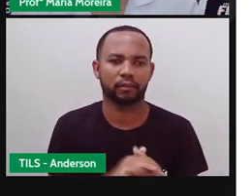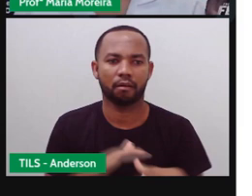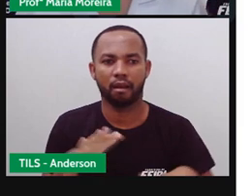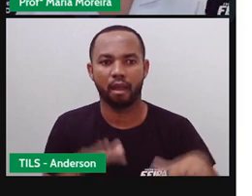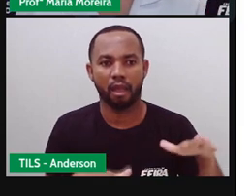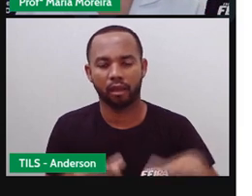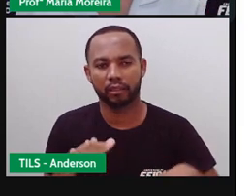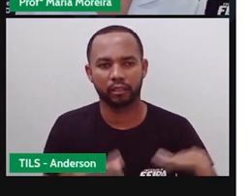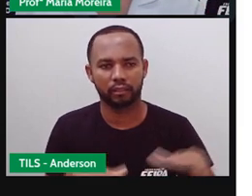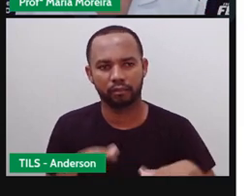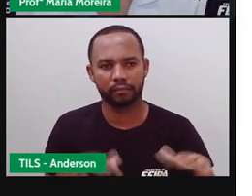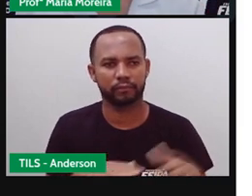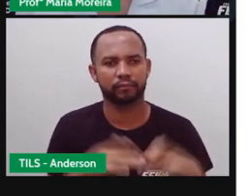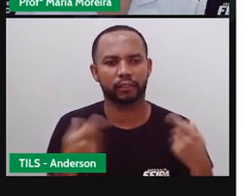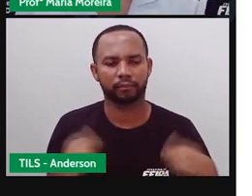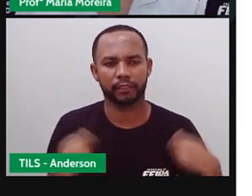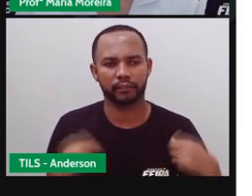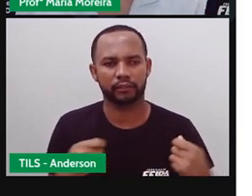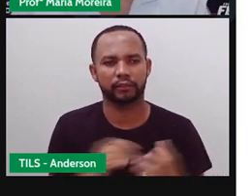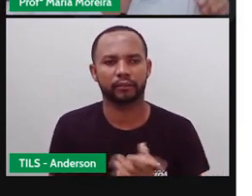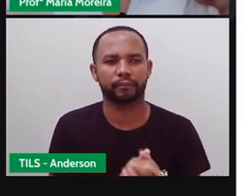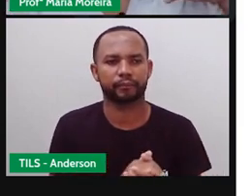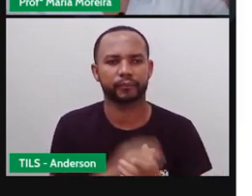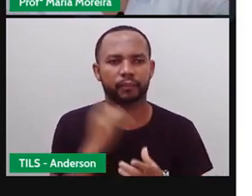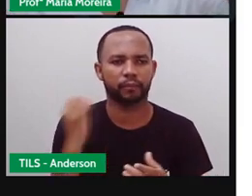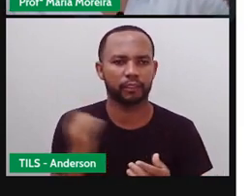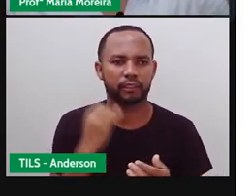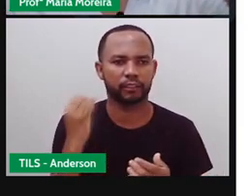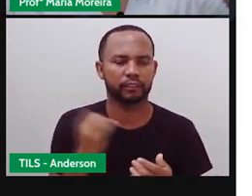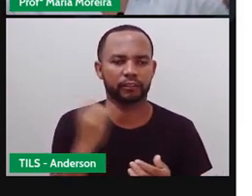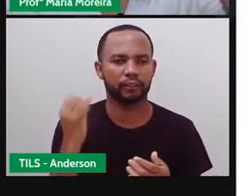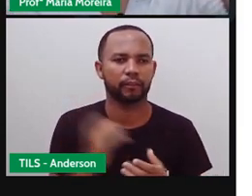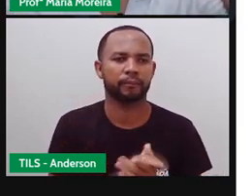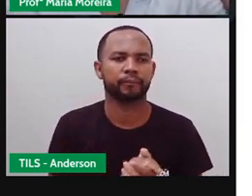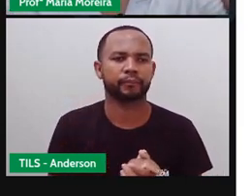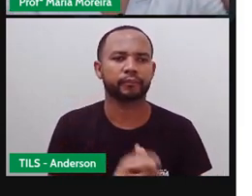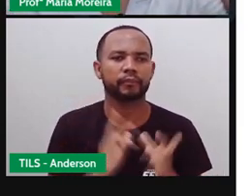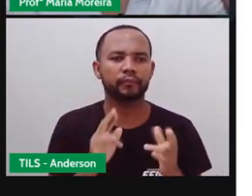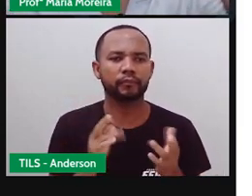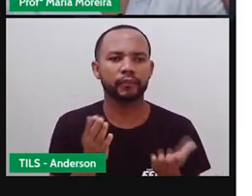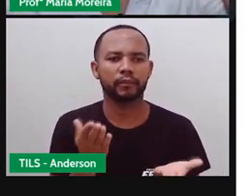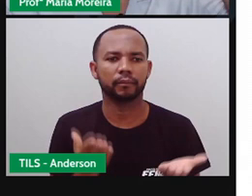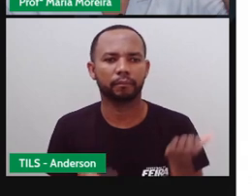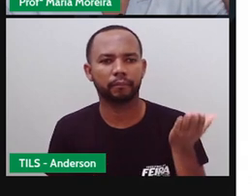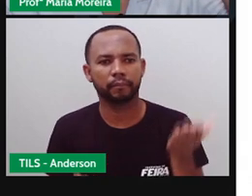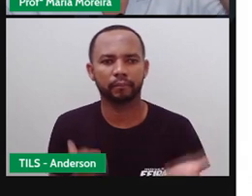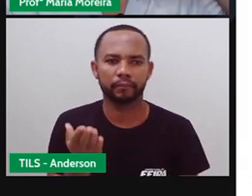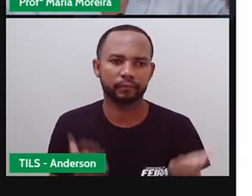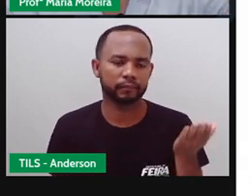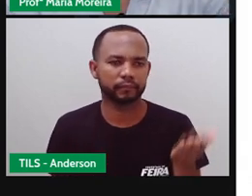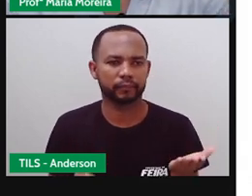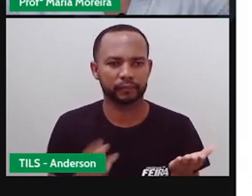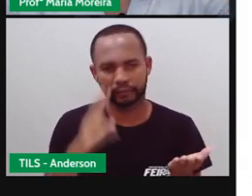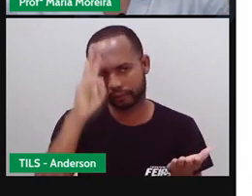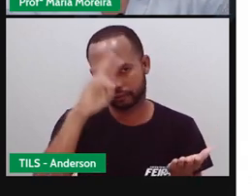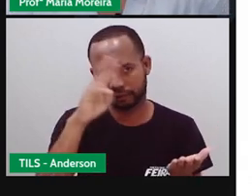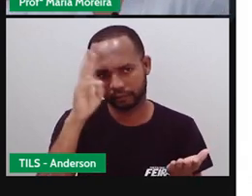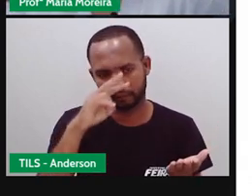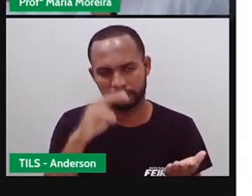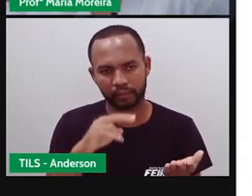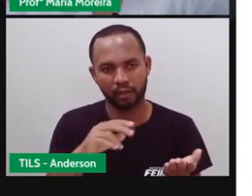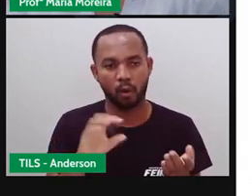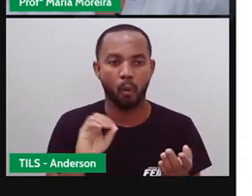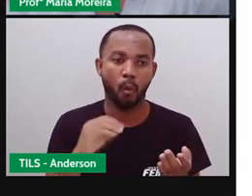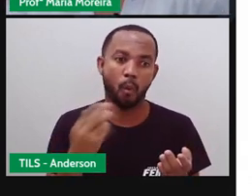equilibrio iónico é para falar o quê com você sobre a balança existe a balança aí do equilíbrio lembra gente ó